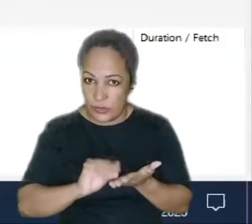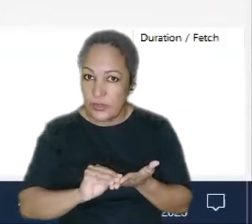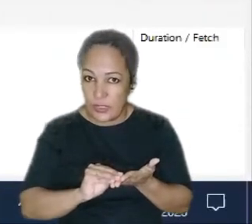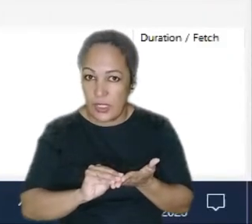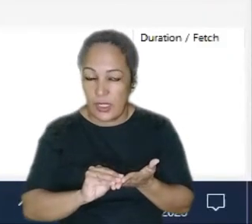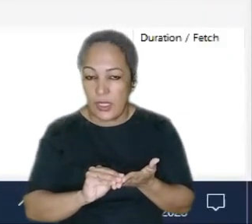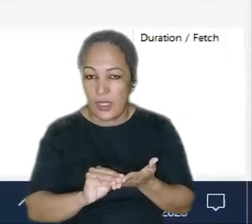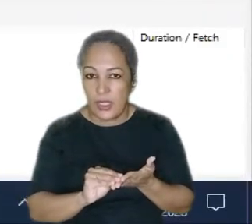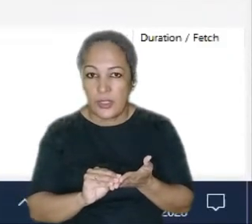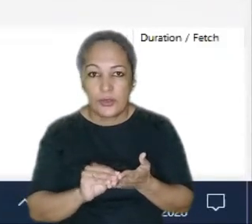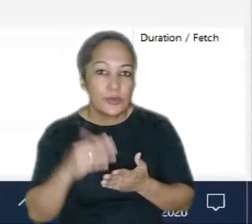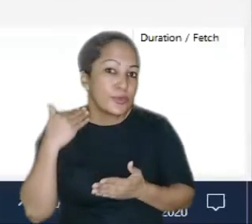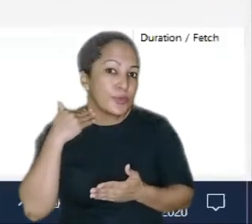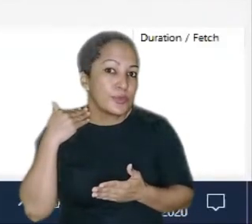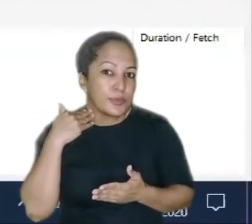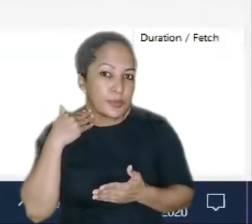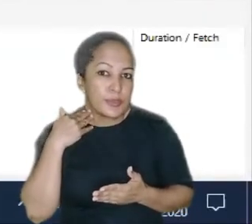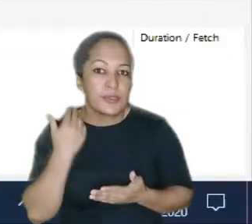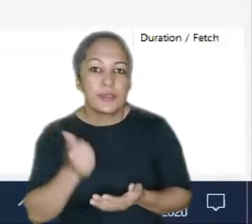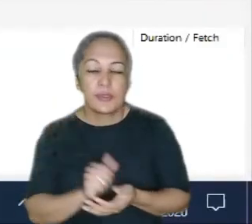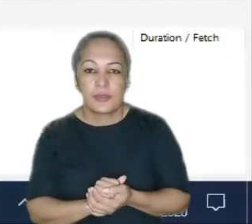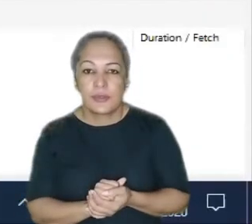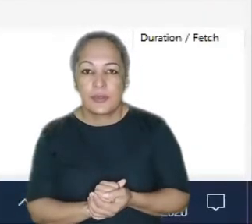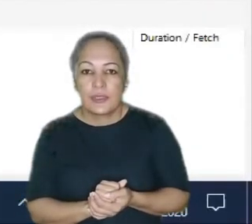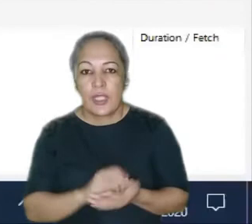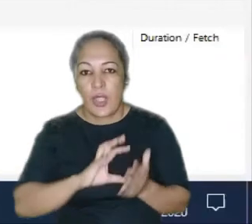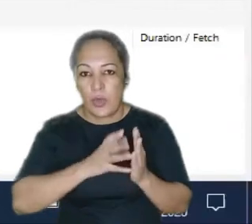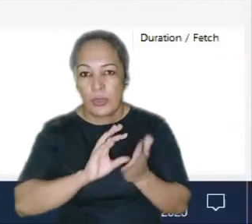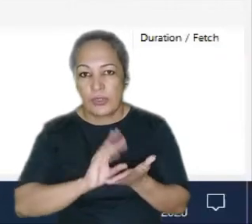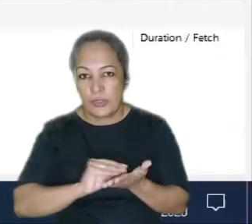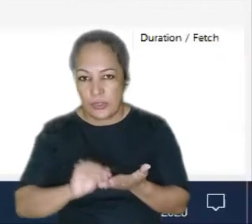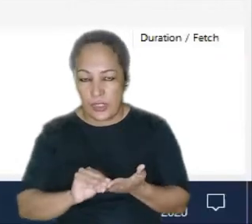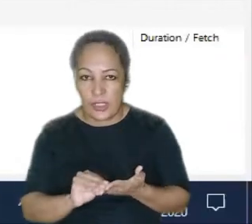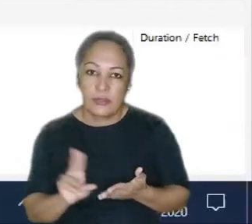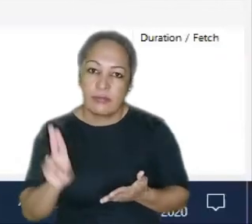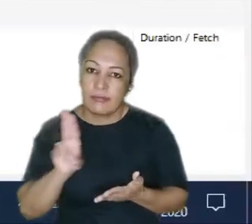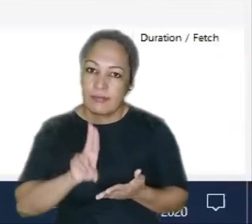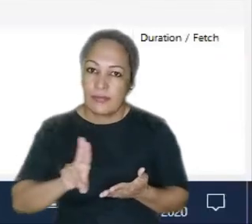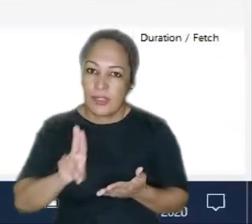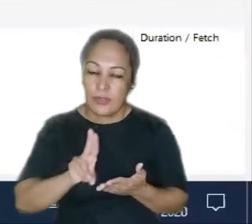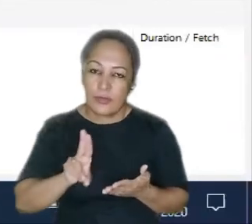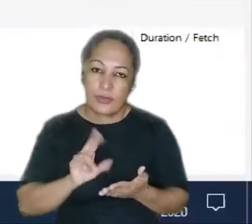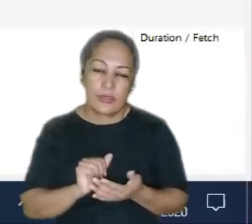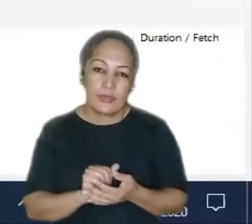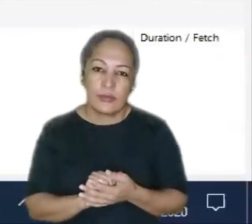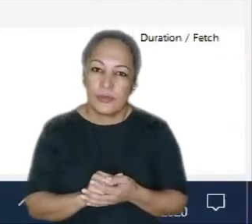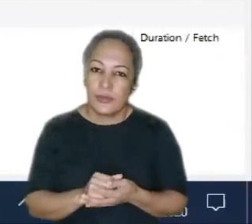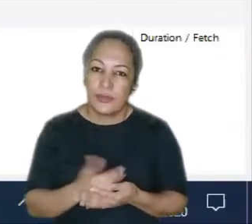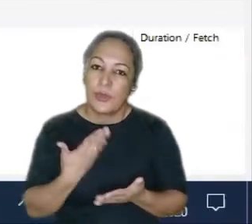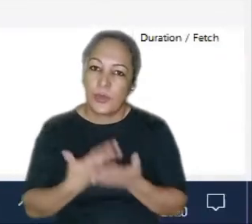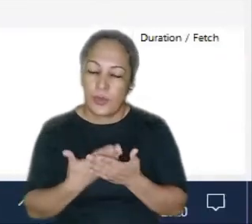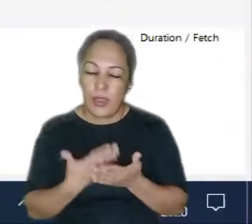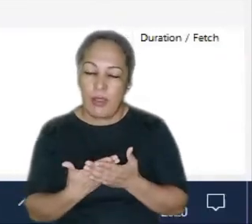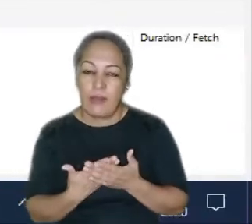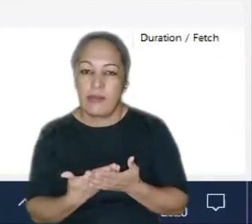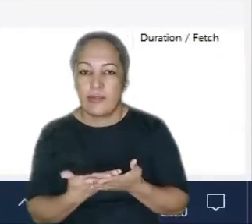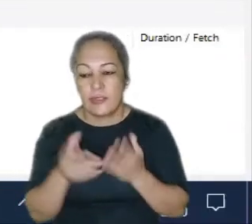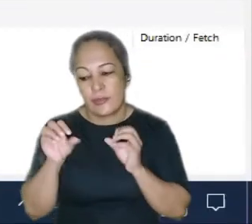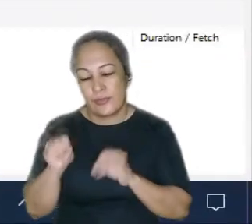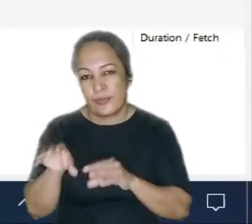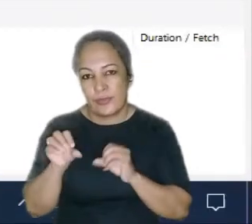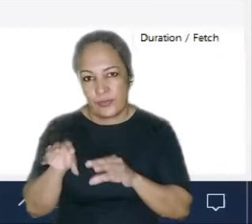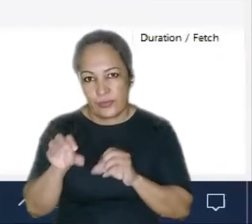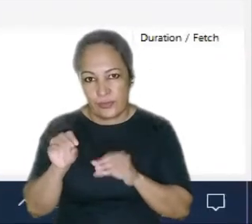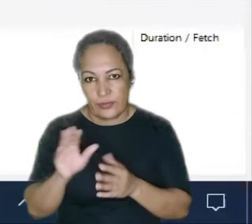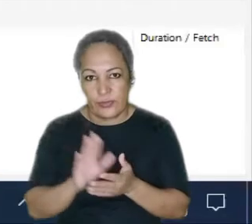bancária, um banco de dados que eu estava utilizando em uma aula, né, de uma disciplina de banco de dados,